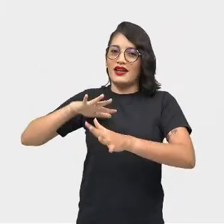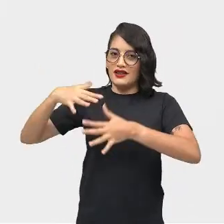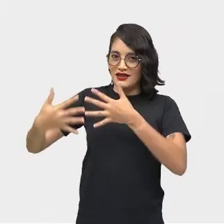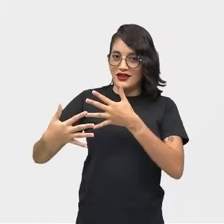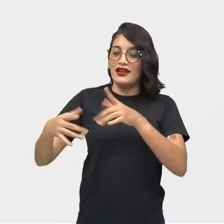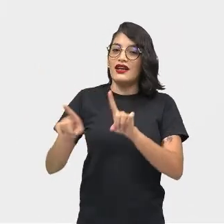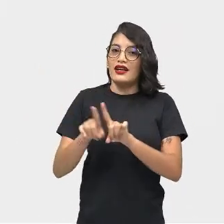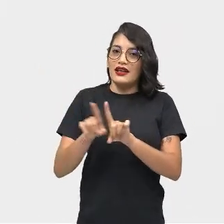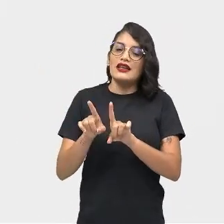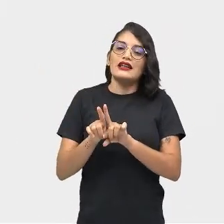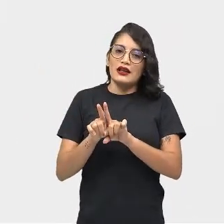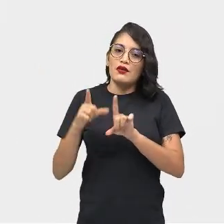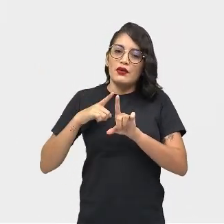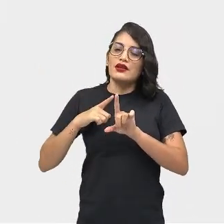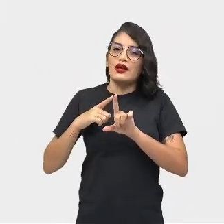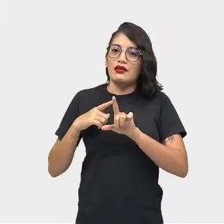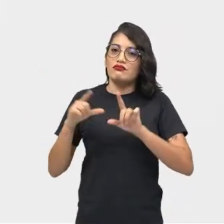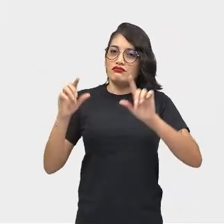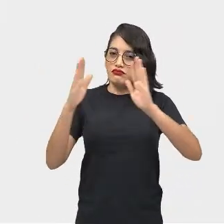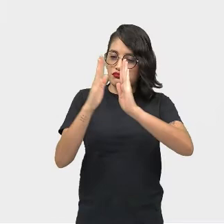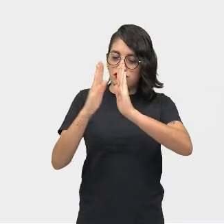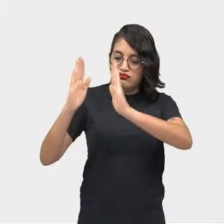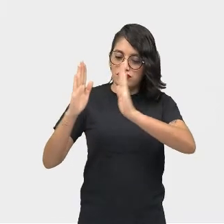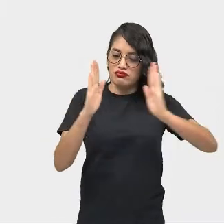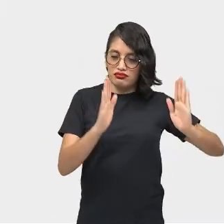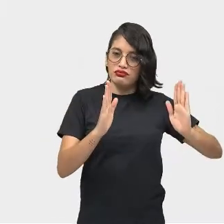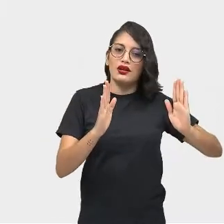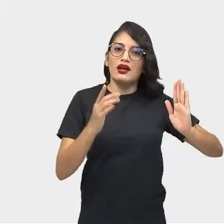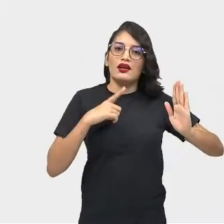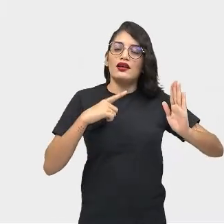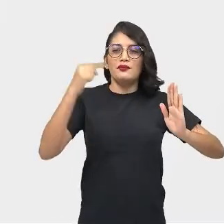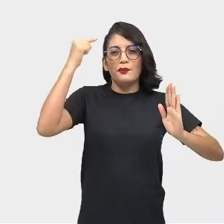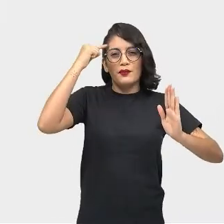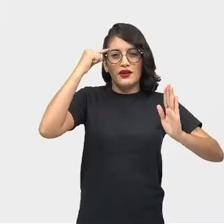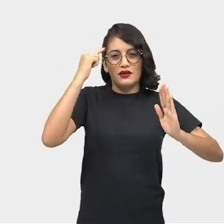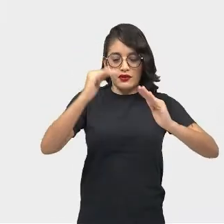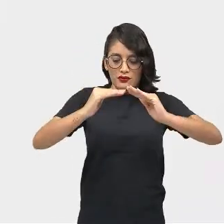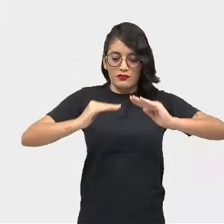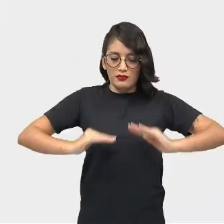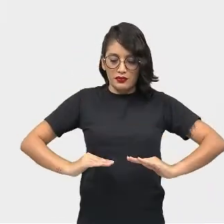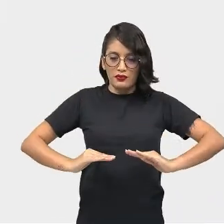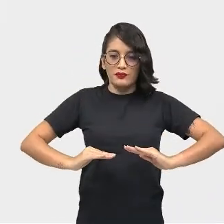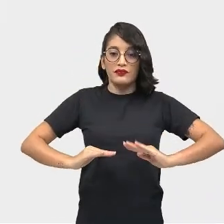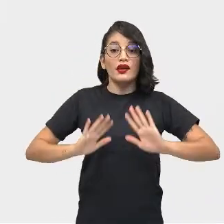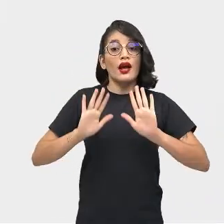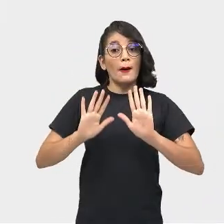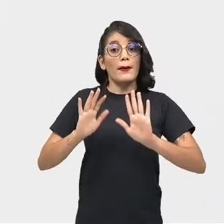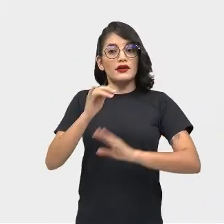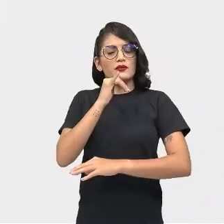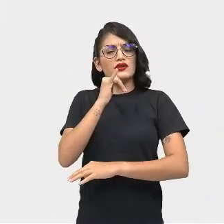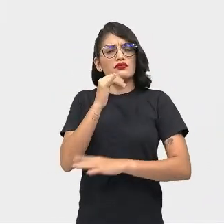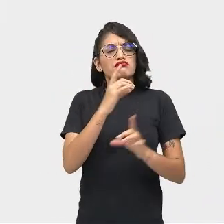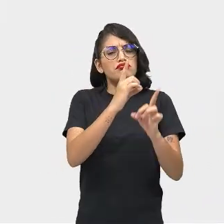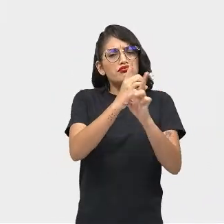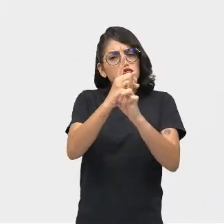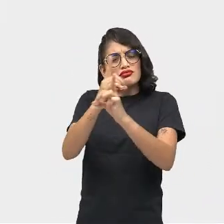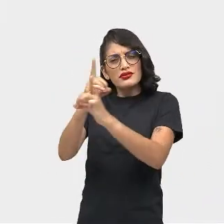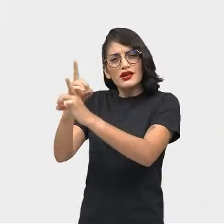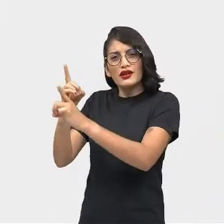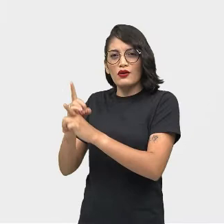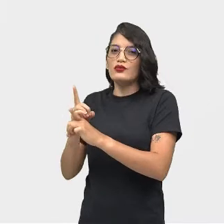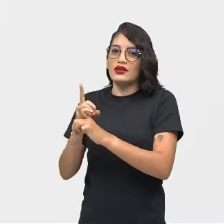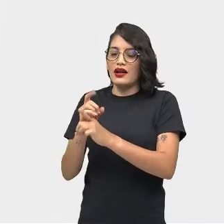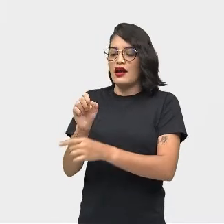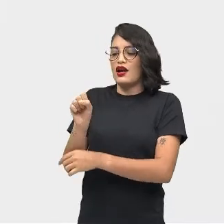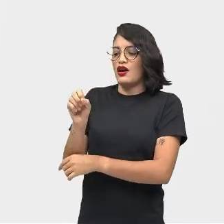para preservarmos o espaço, nós deslocamos o pensamento para a parte de baixo. Mas, quando você encontrar o nosso